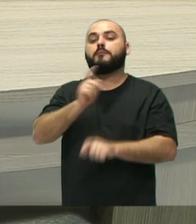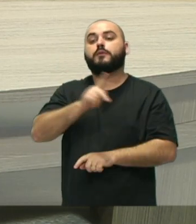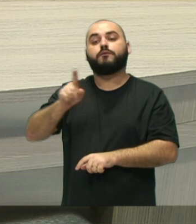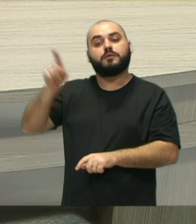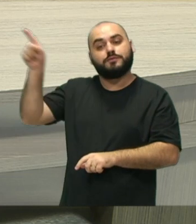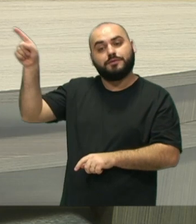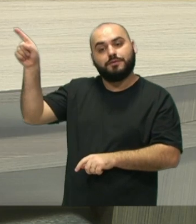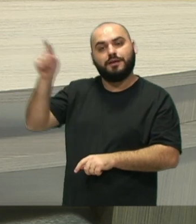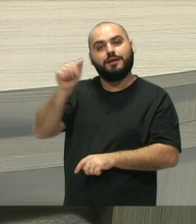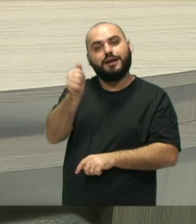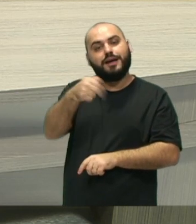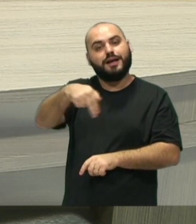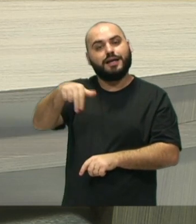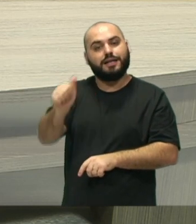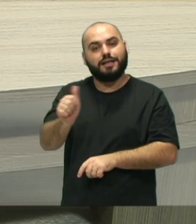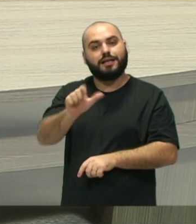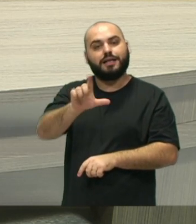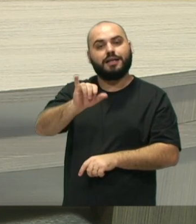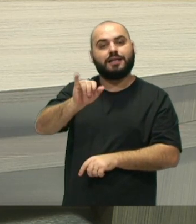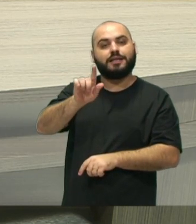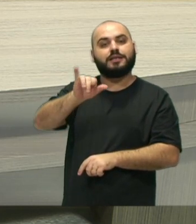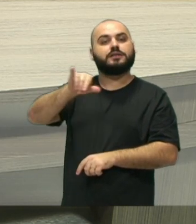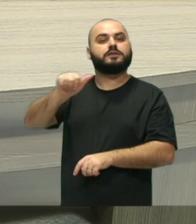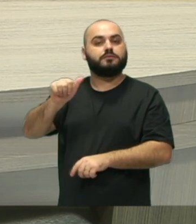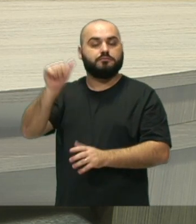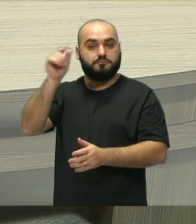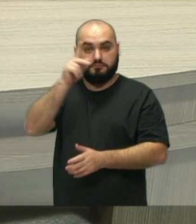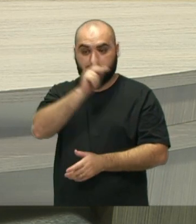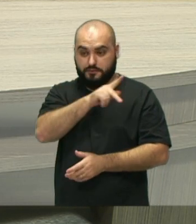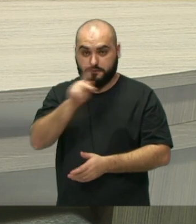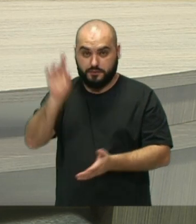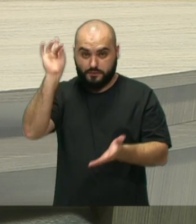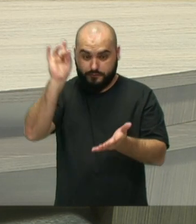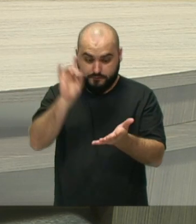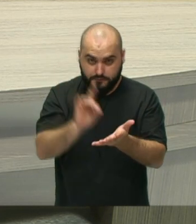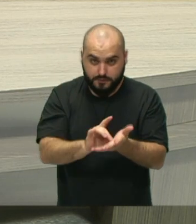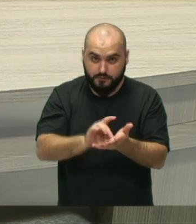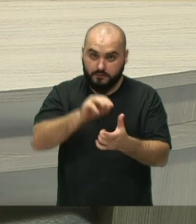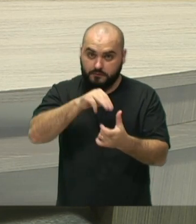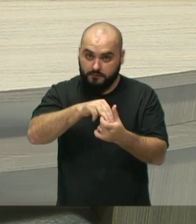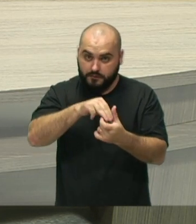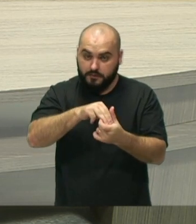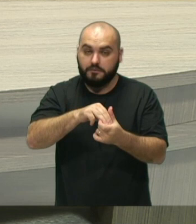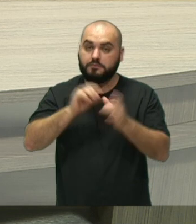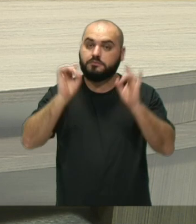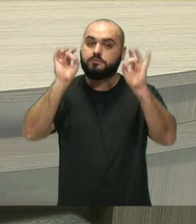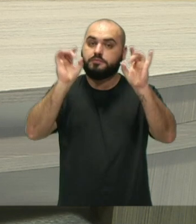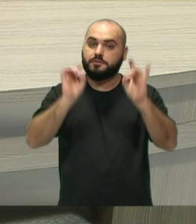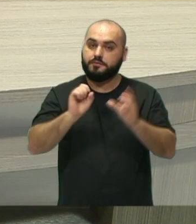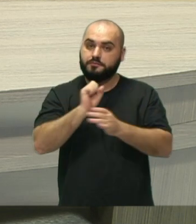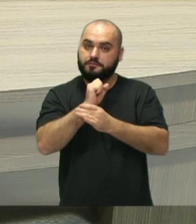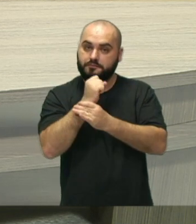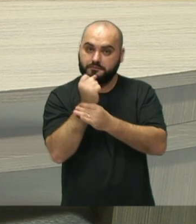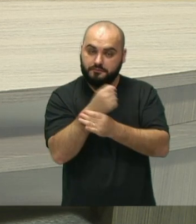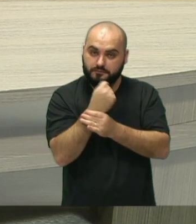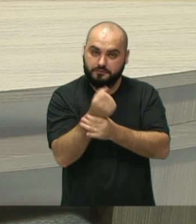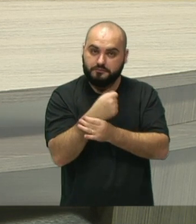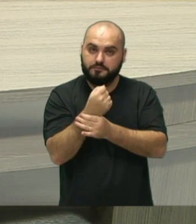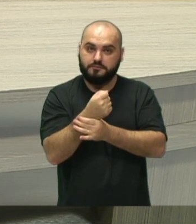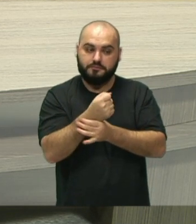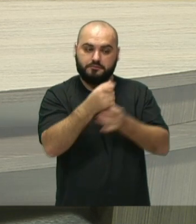Oliveira, ela que é professora titular da Univale, fisioterapeuta e especialista em fisioterapia